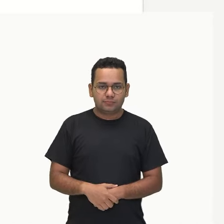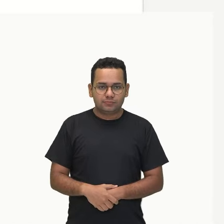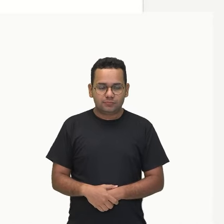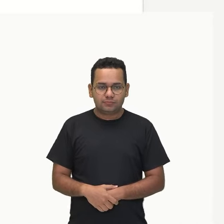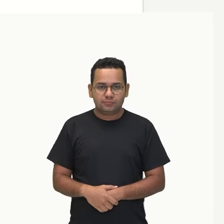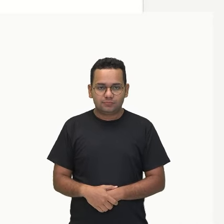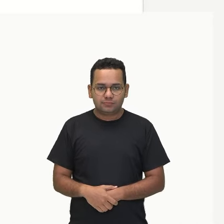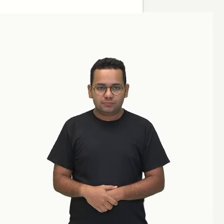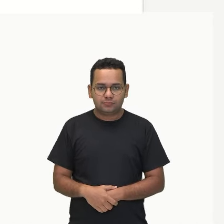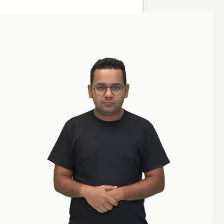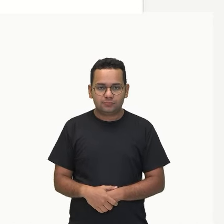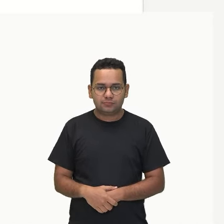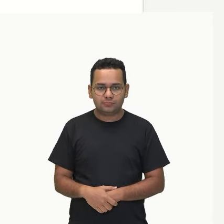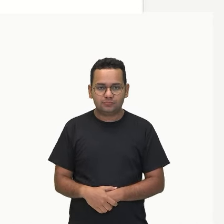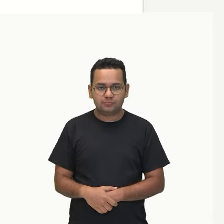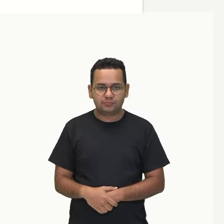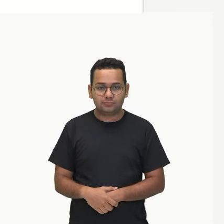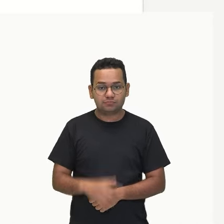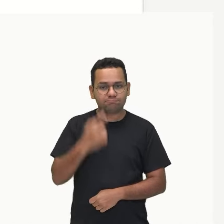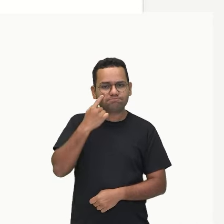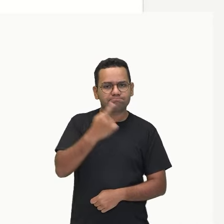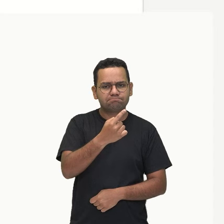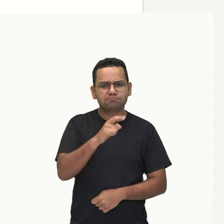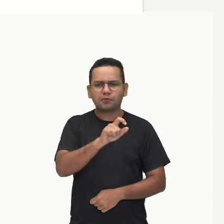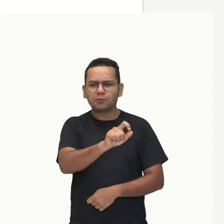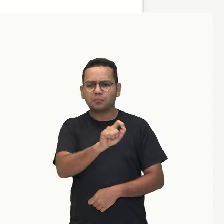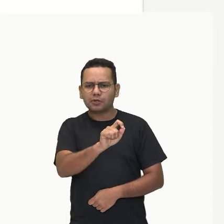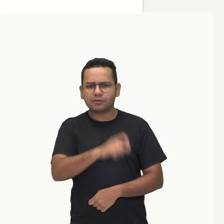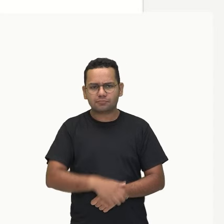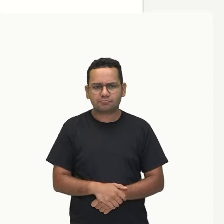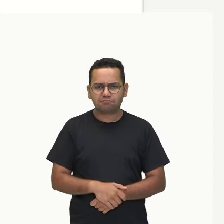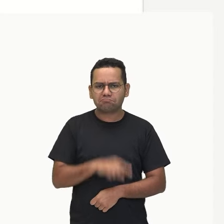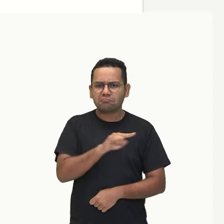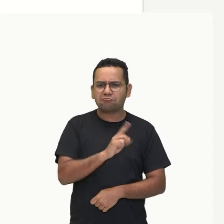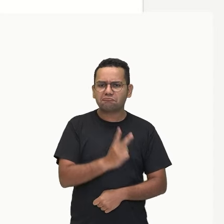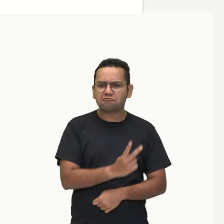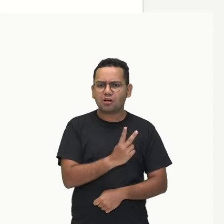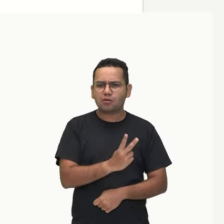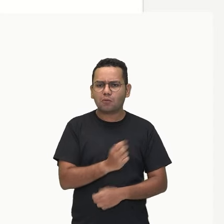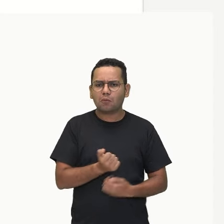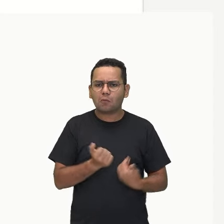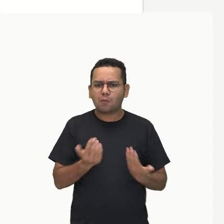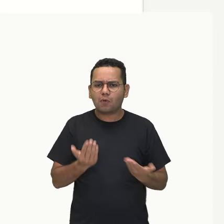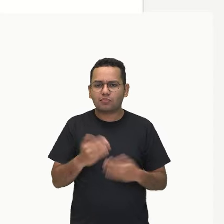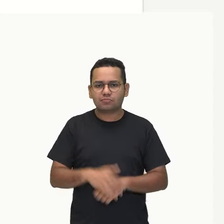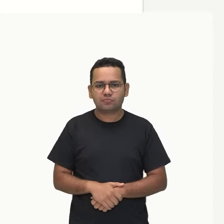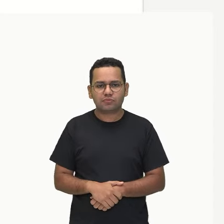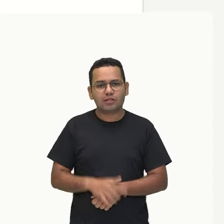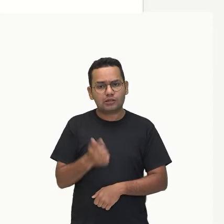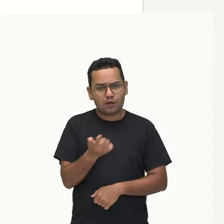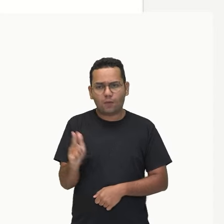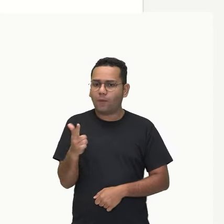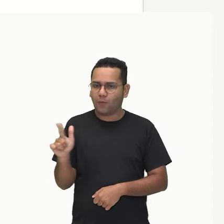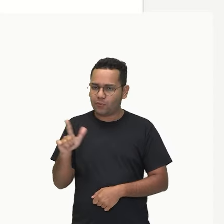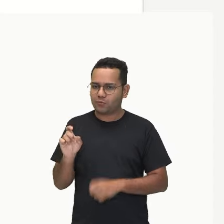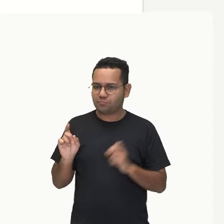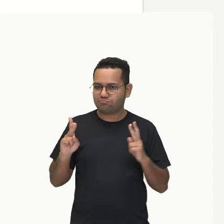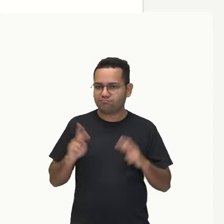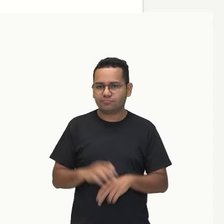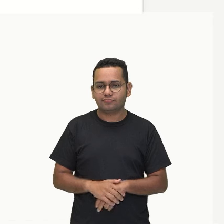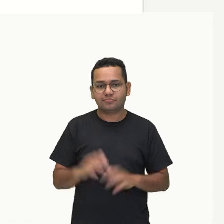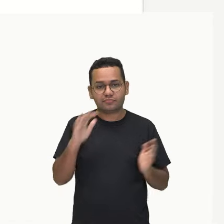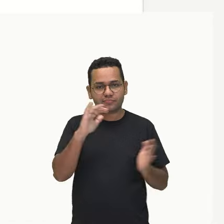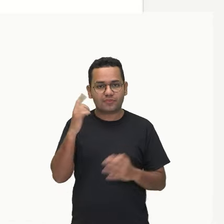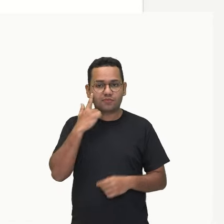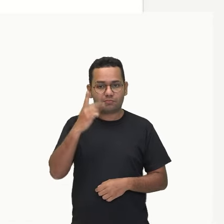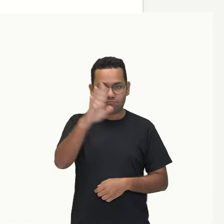aí ele vai trazendo no quadrozinho o que é, qual o seu valor, né, e depois nós vamos ver a continuação desses quadros. Mas vamos começar